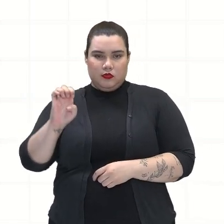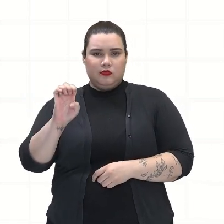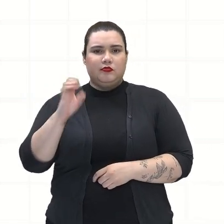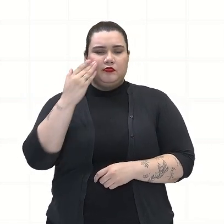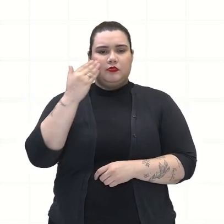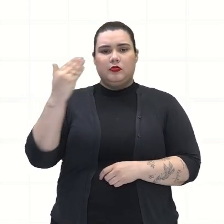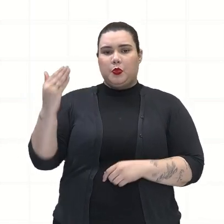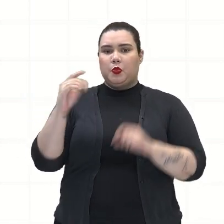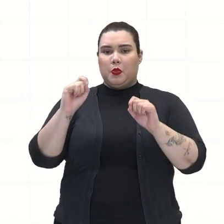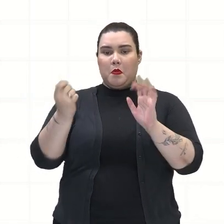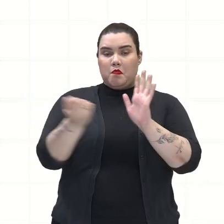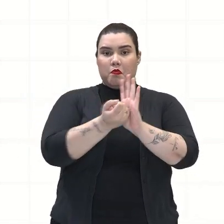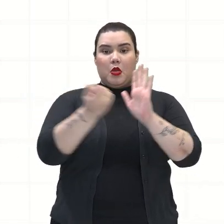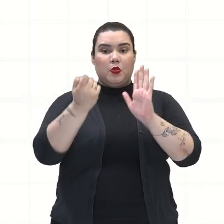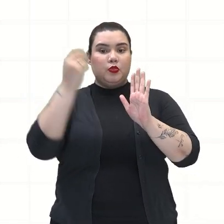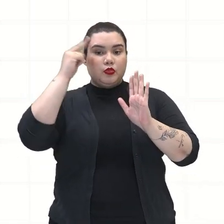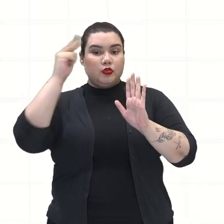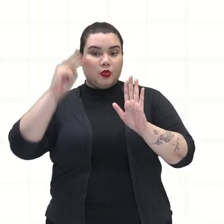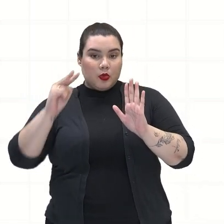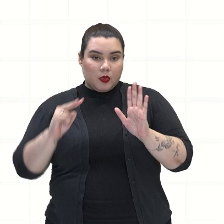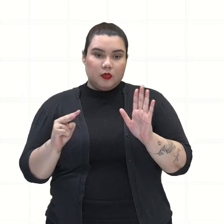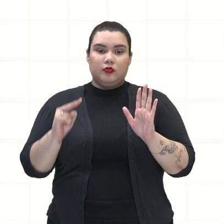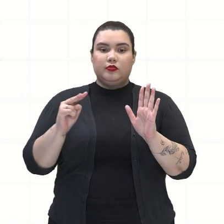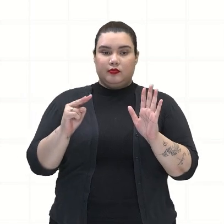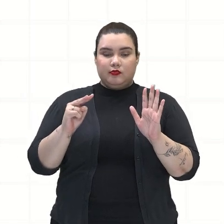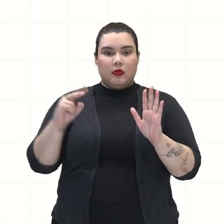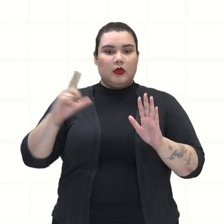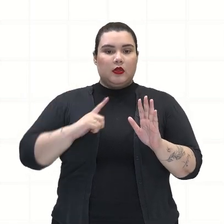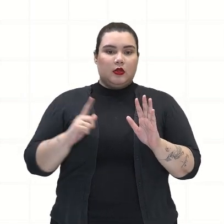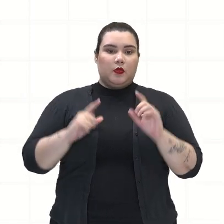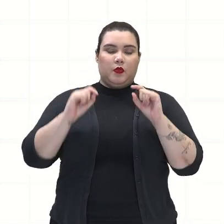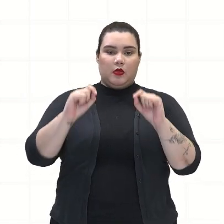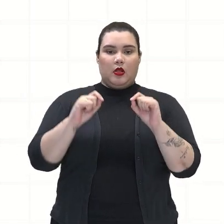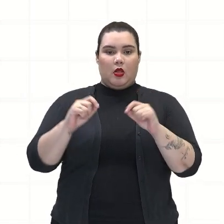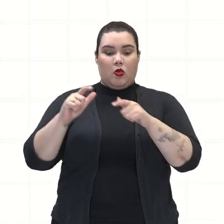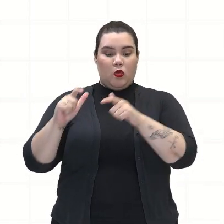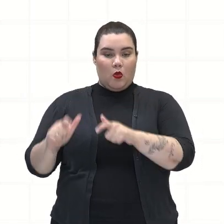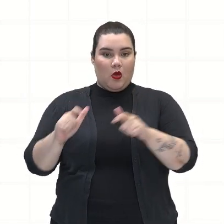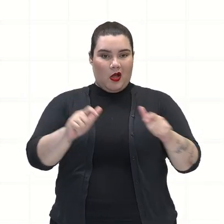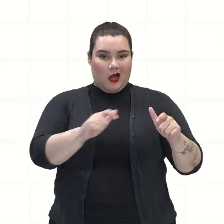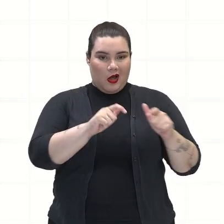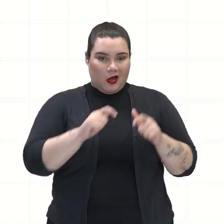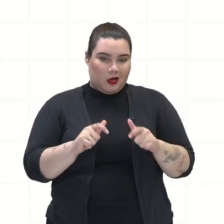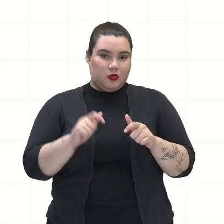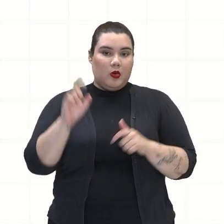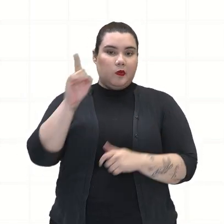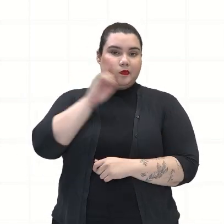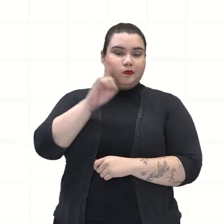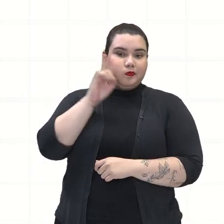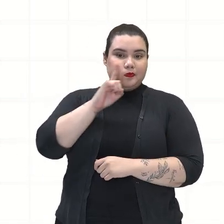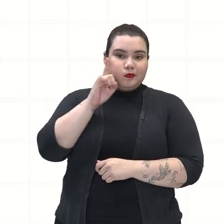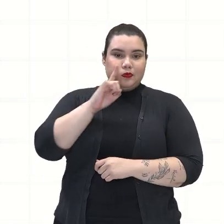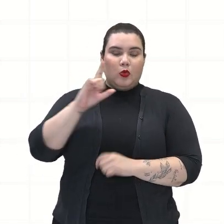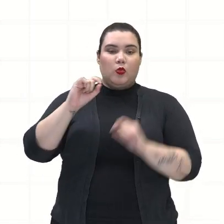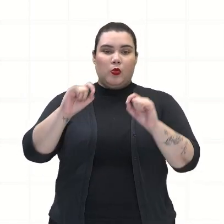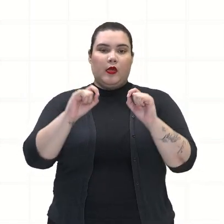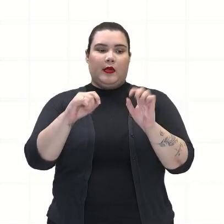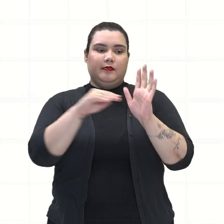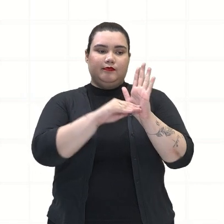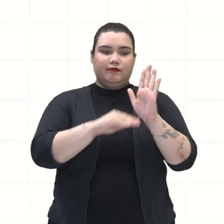um marco histórico que definiu a posição dos Estados Unidos como